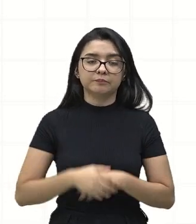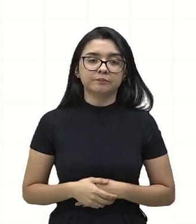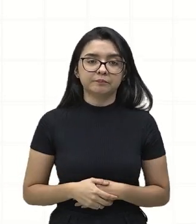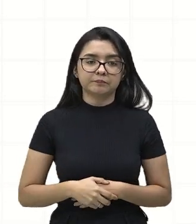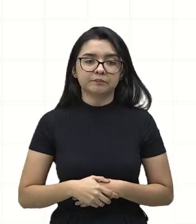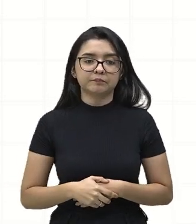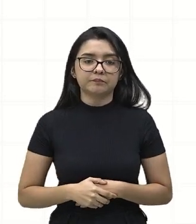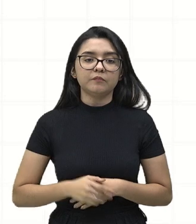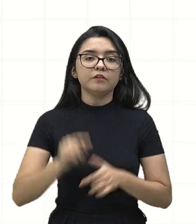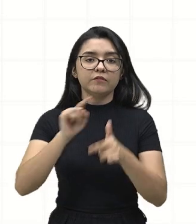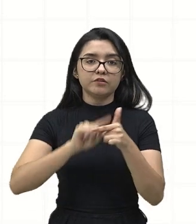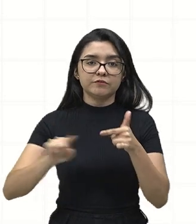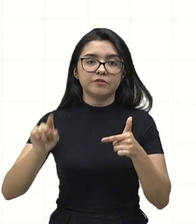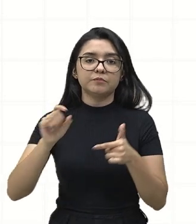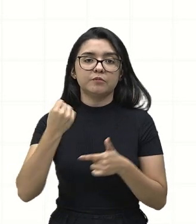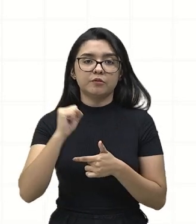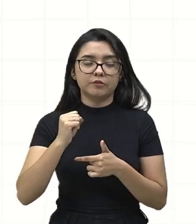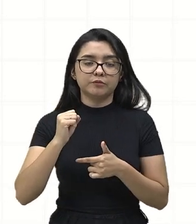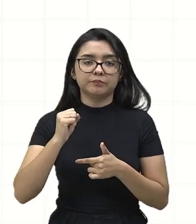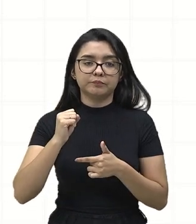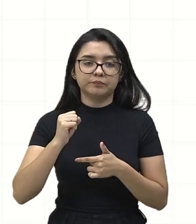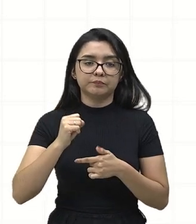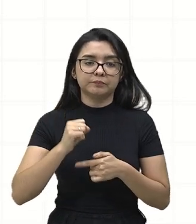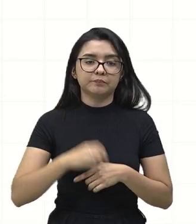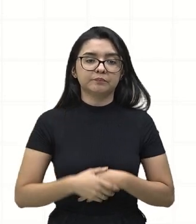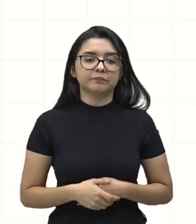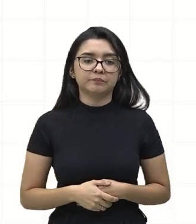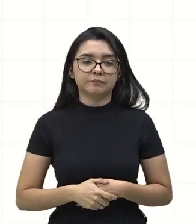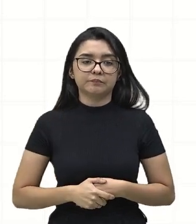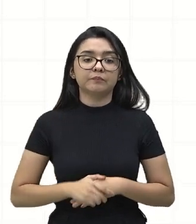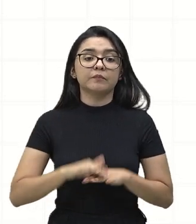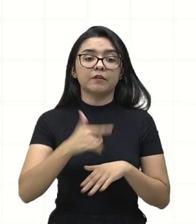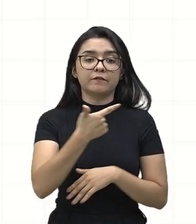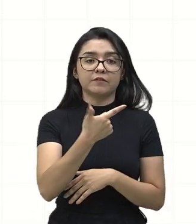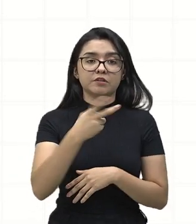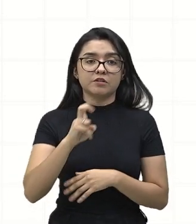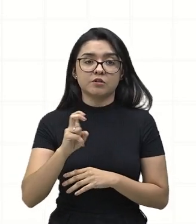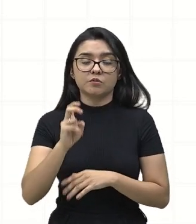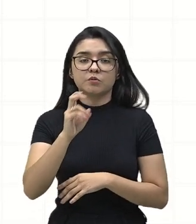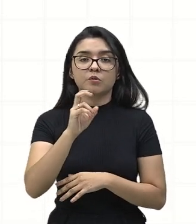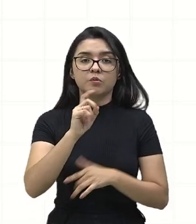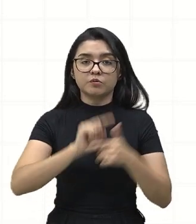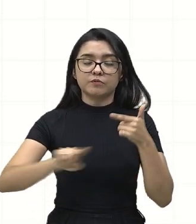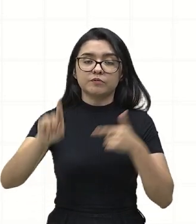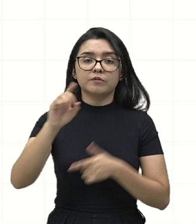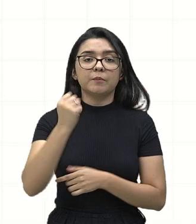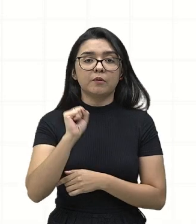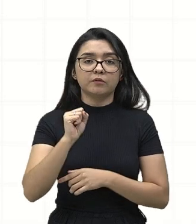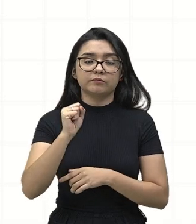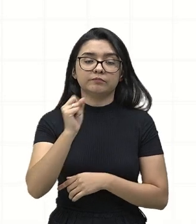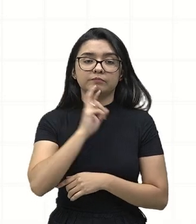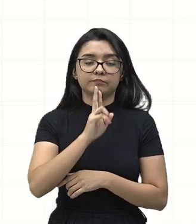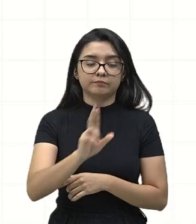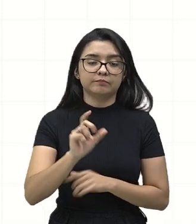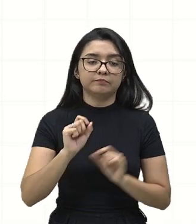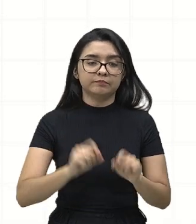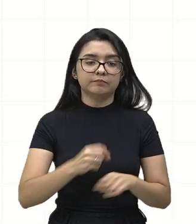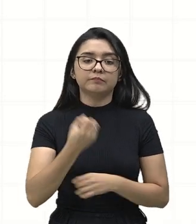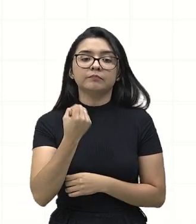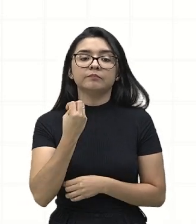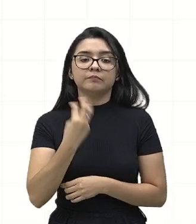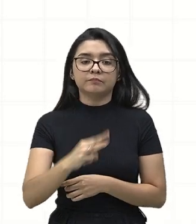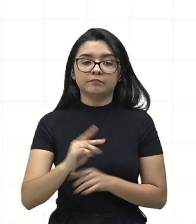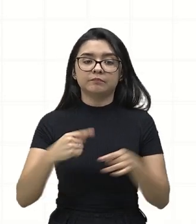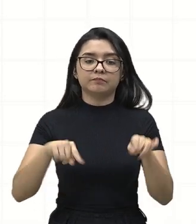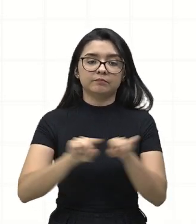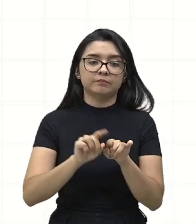e dividir por 8. Olha só, 25 dividido por 8 dá 3. 3 vezes 8,